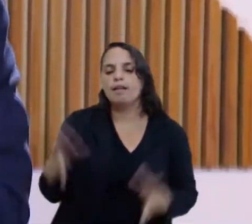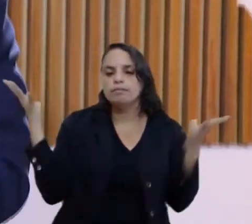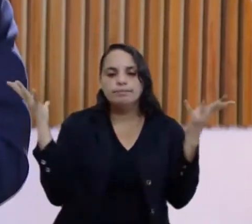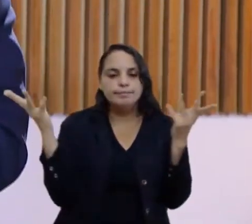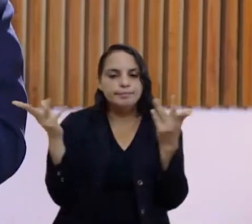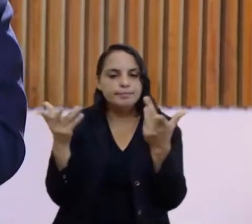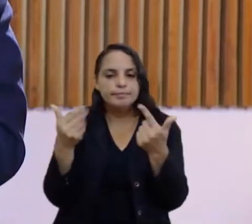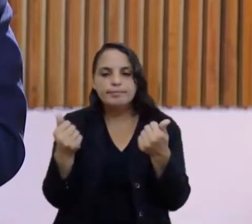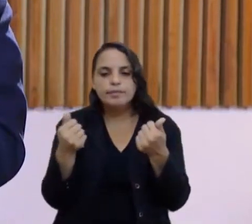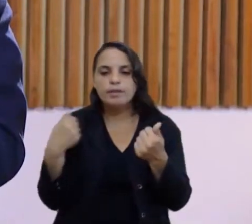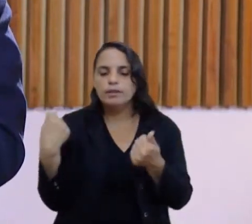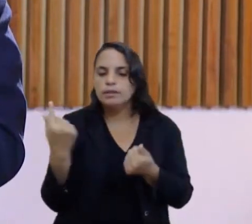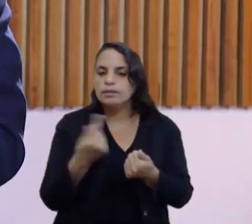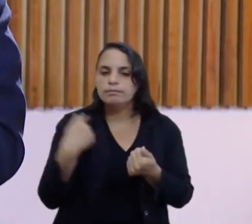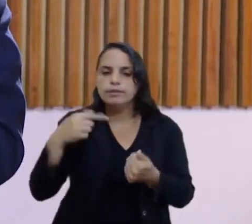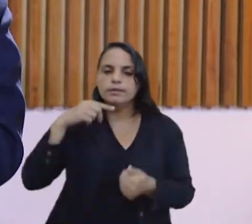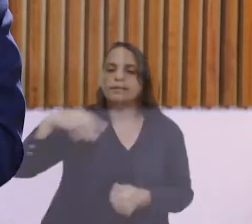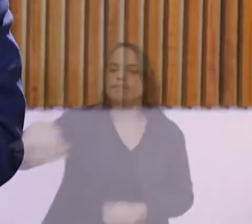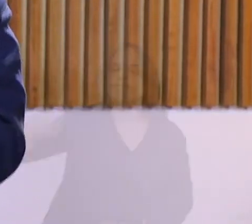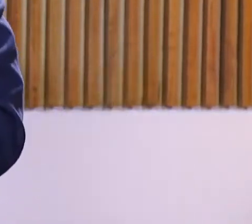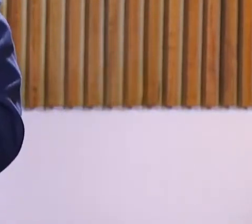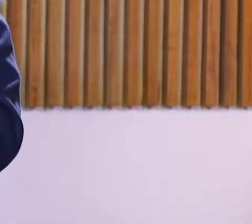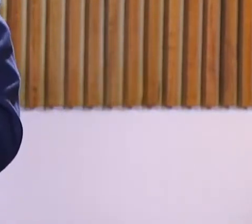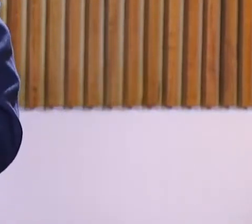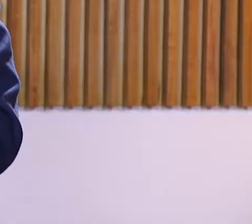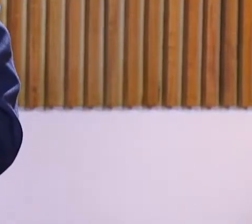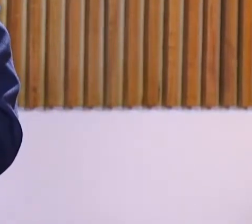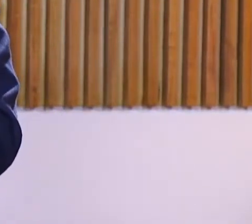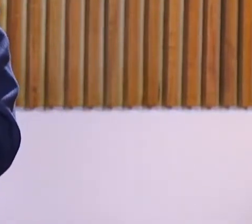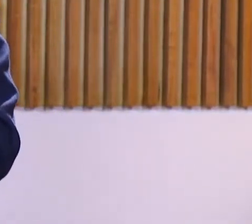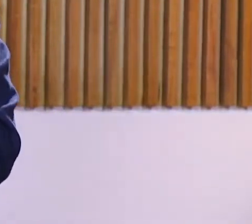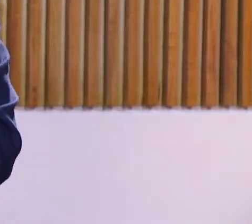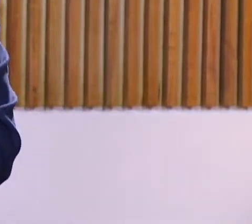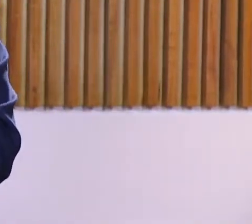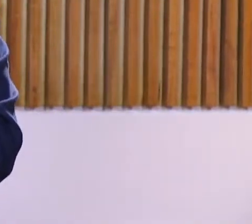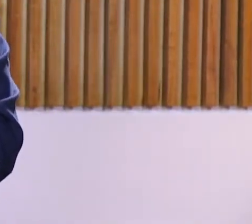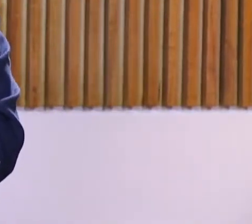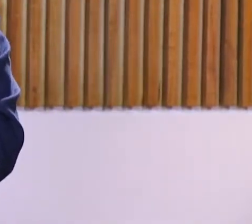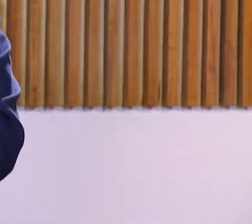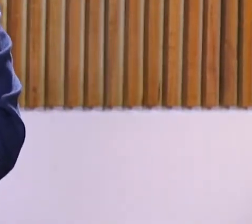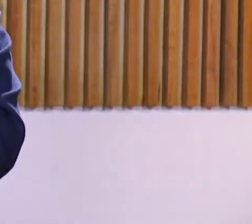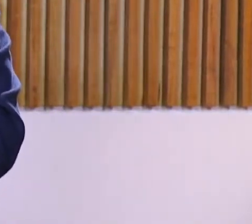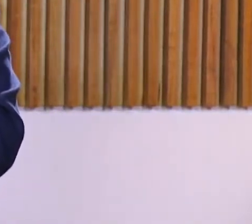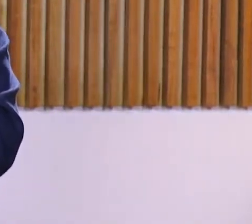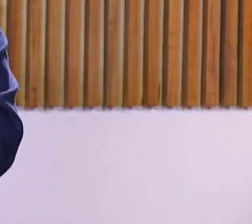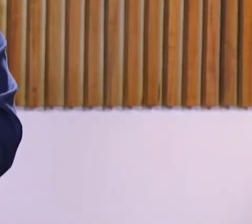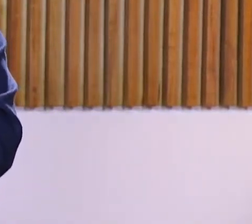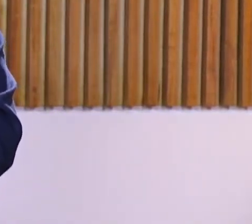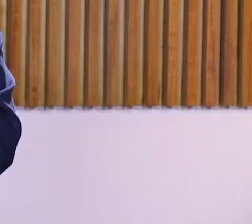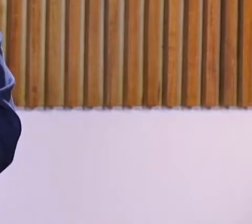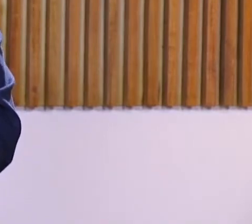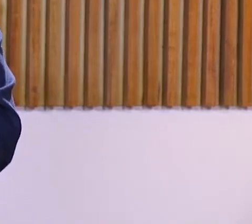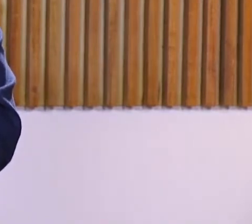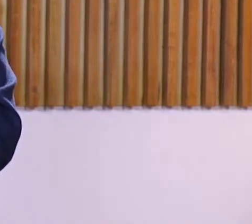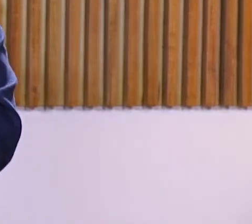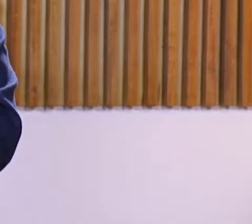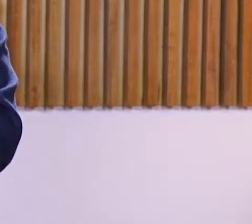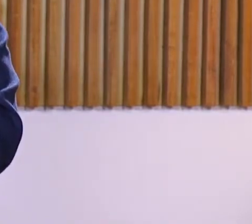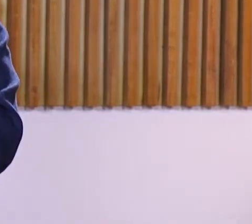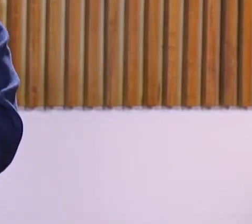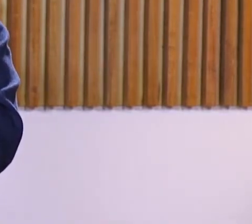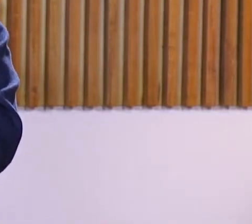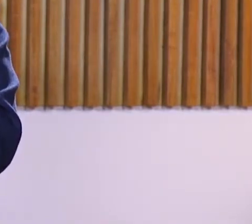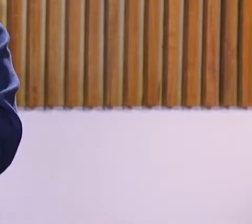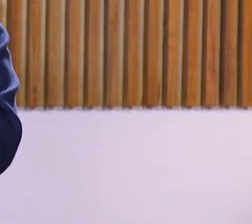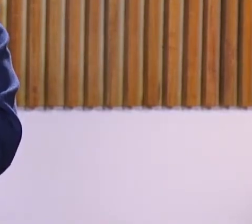meditar nesse poder divino que é exercido na pessoa de Cristo por nós e na pessoa do Espírito Santo em